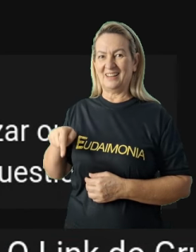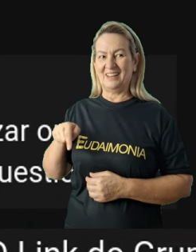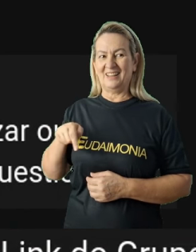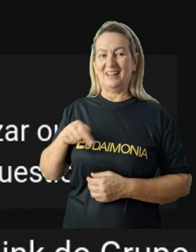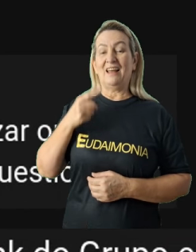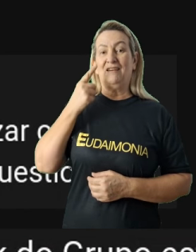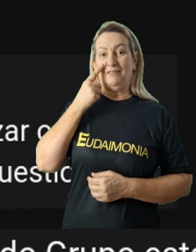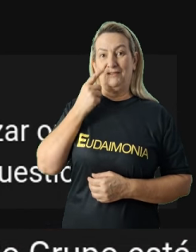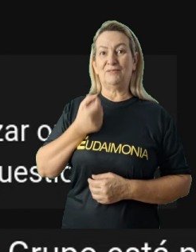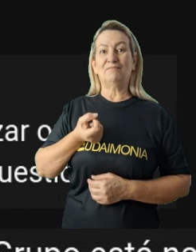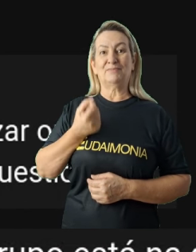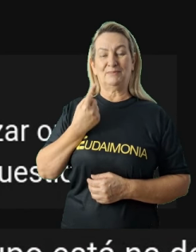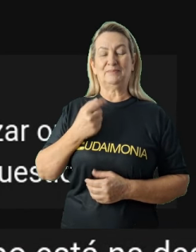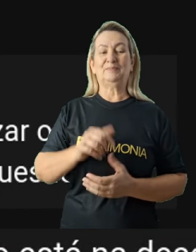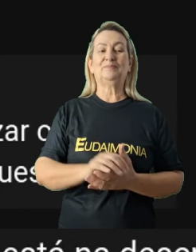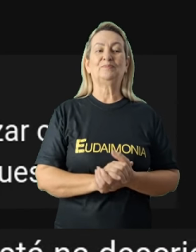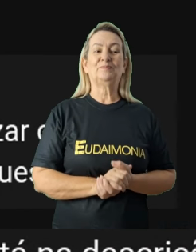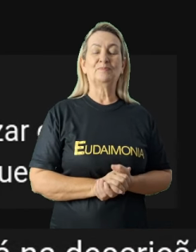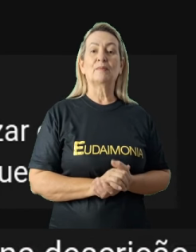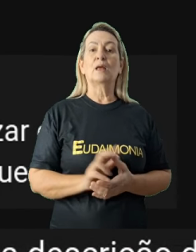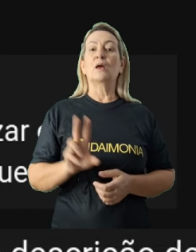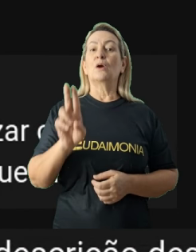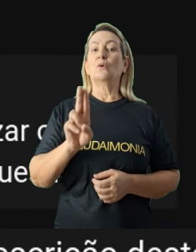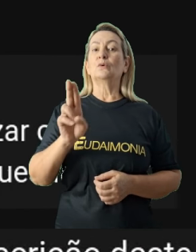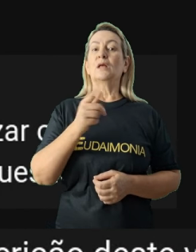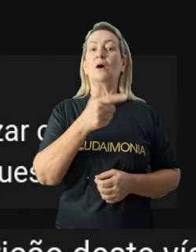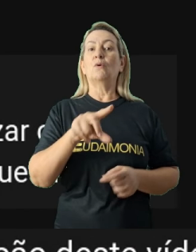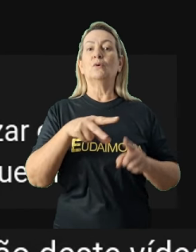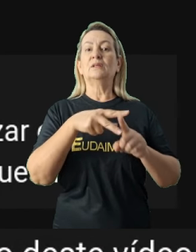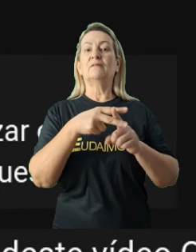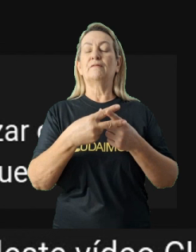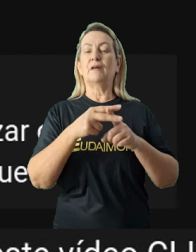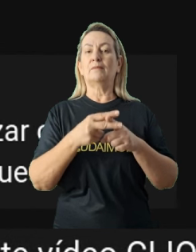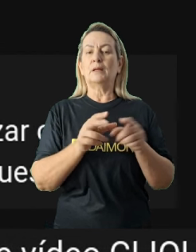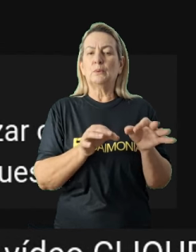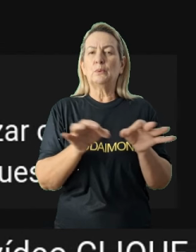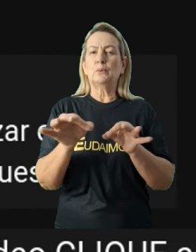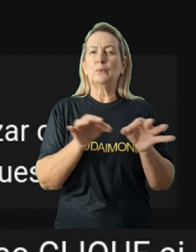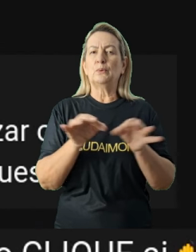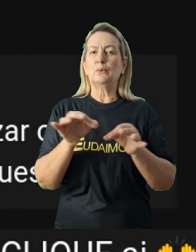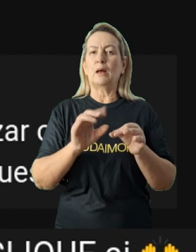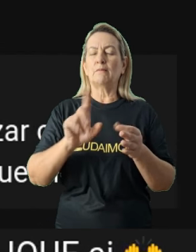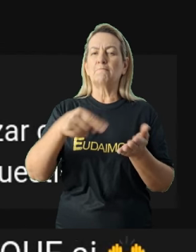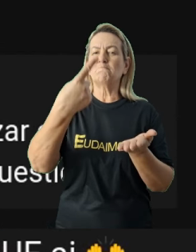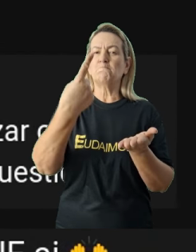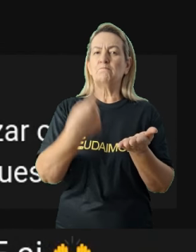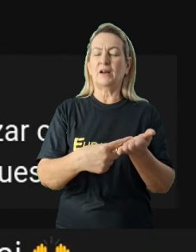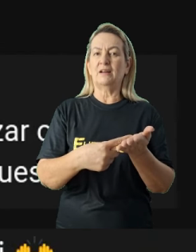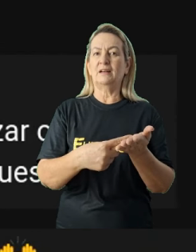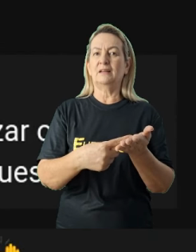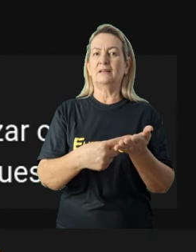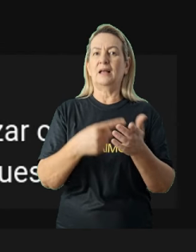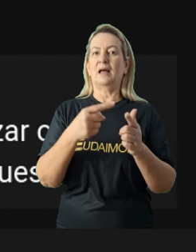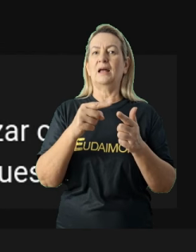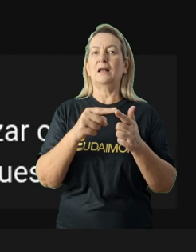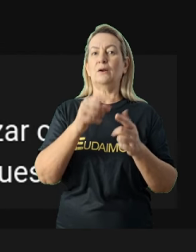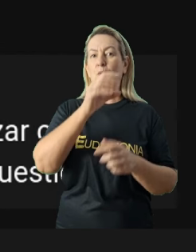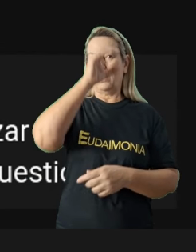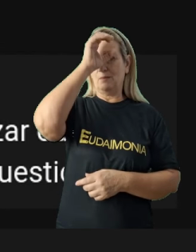e questionar. Ó, o Eugênio colocou a bola quicando para nós aqui, ó, em utilizar outras ferramentas e montar mecanismos